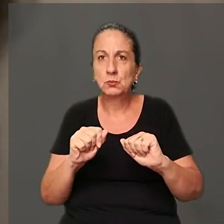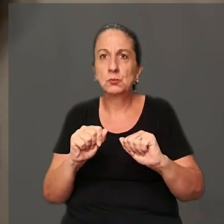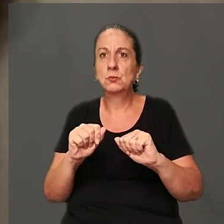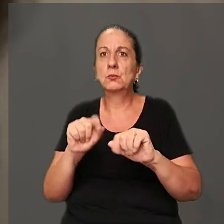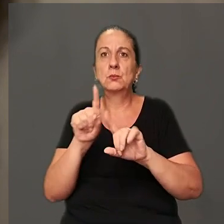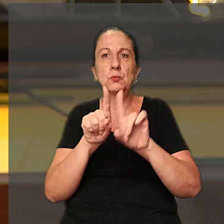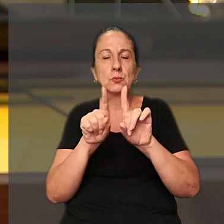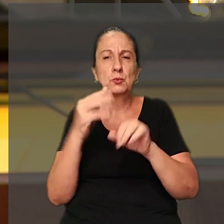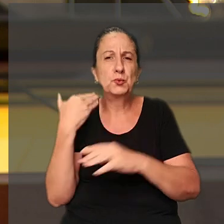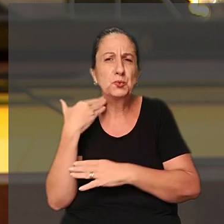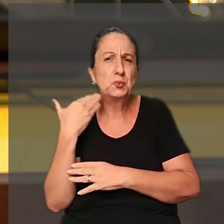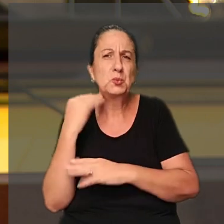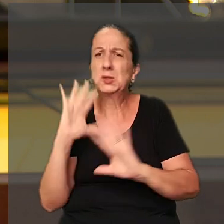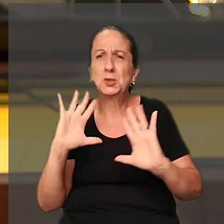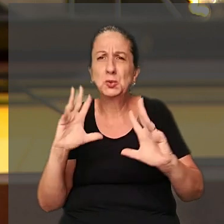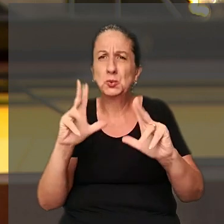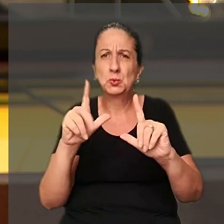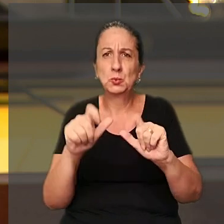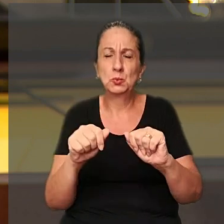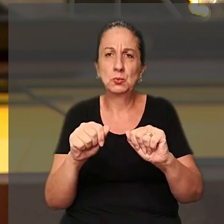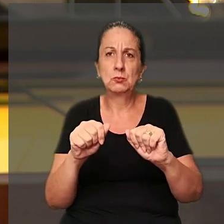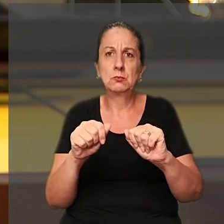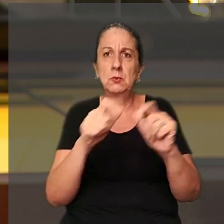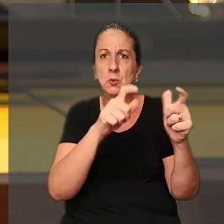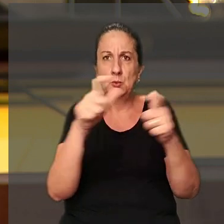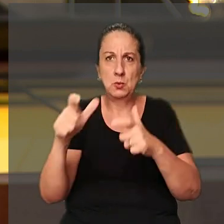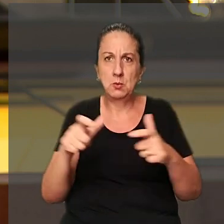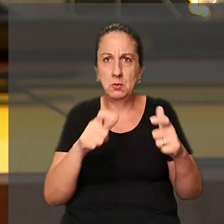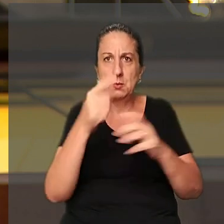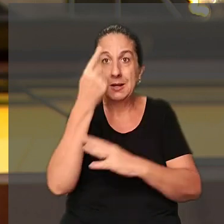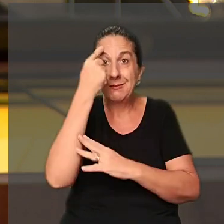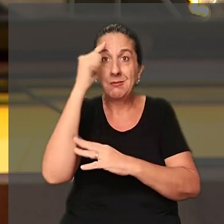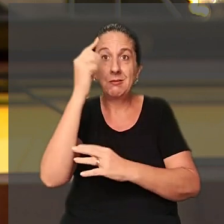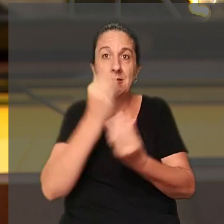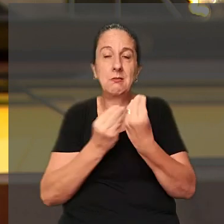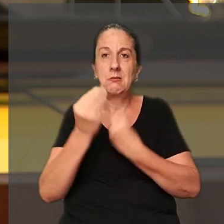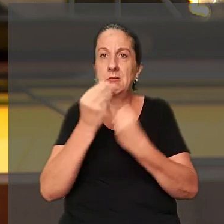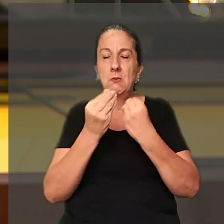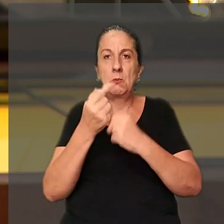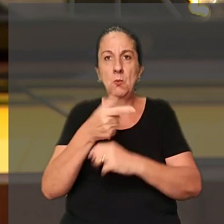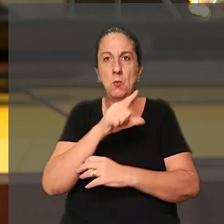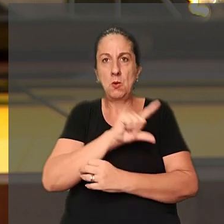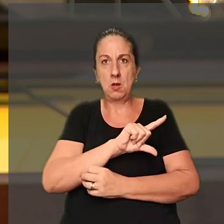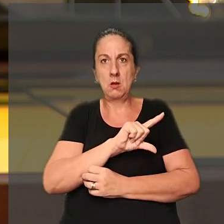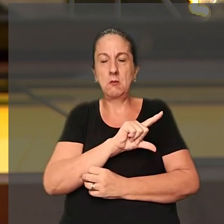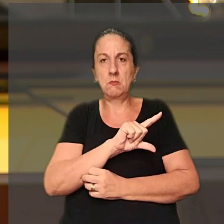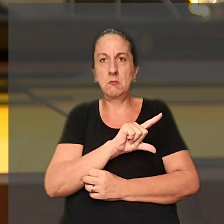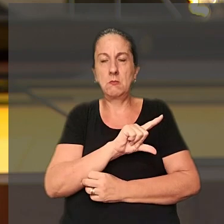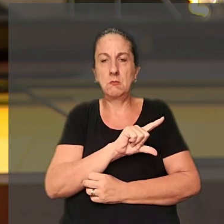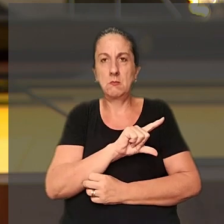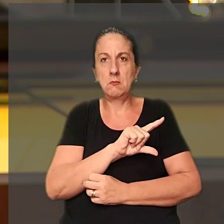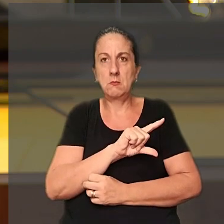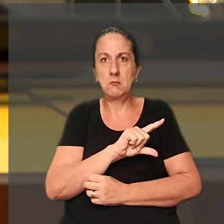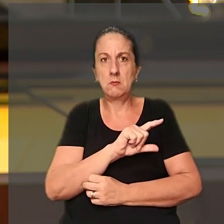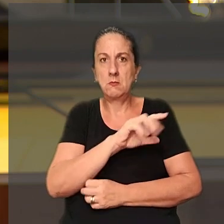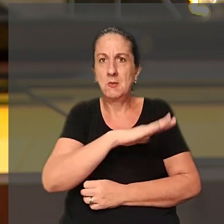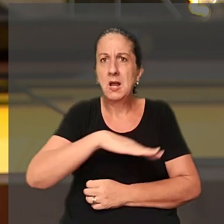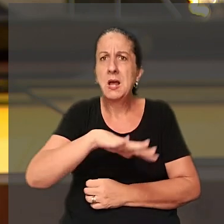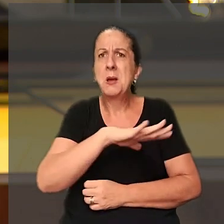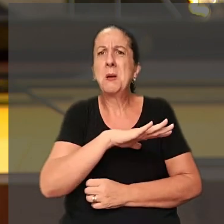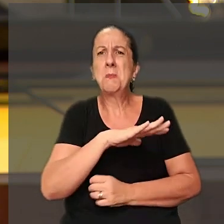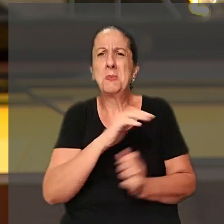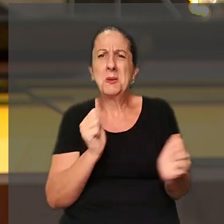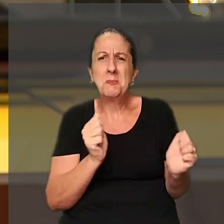os magistrados, enfim, para se ter uma ideia de como nós estávamos num ambiente